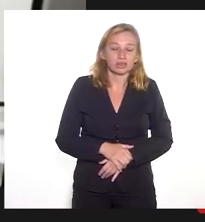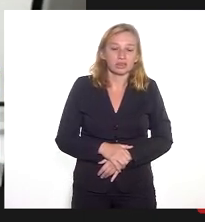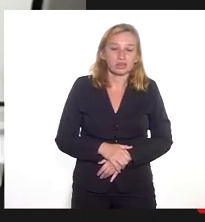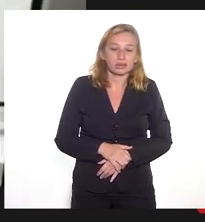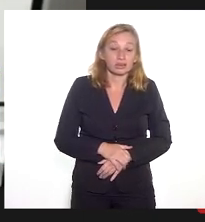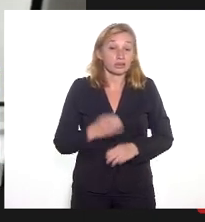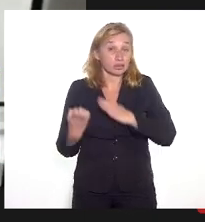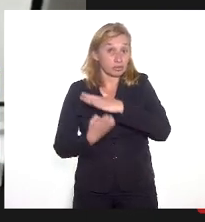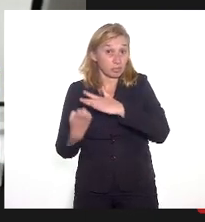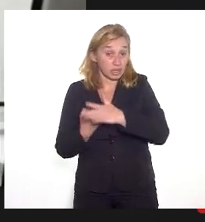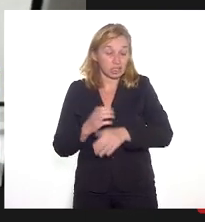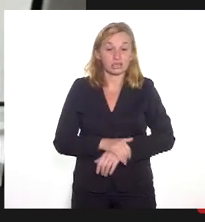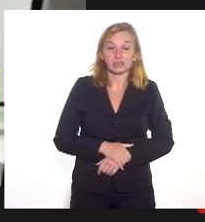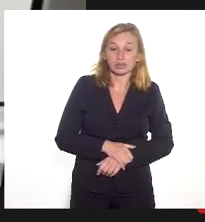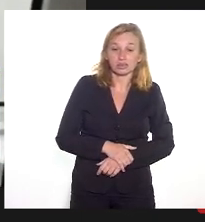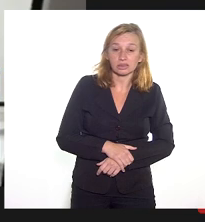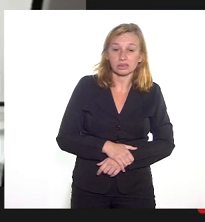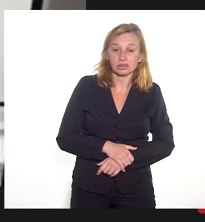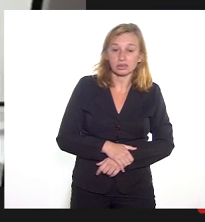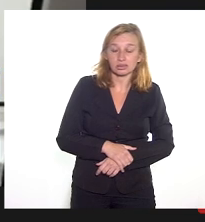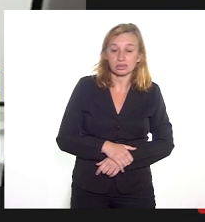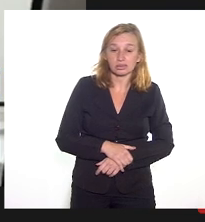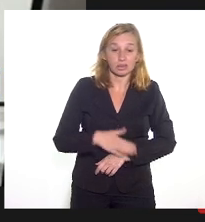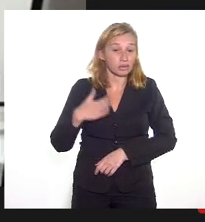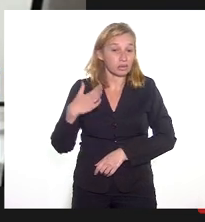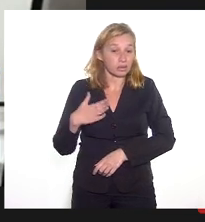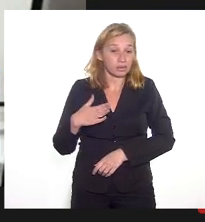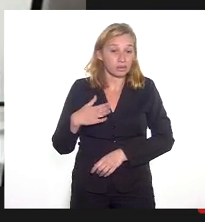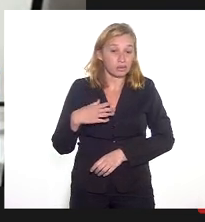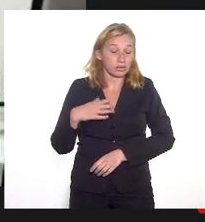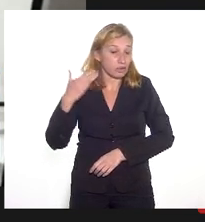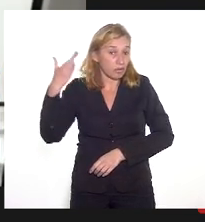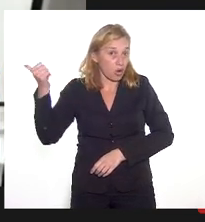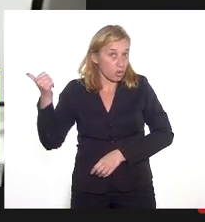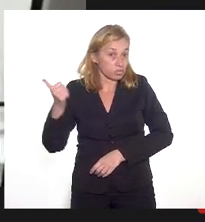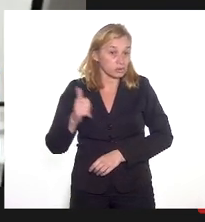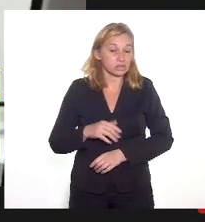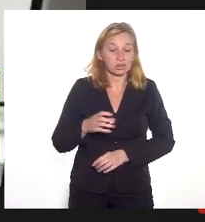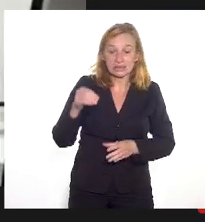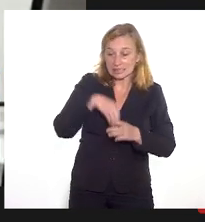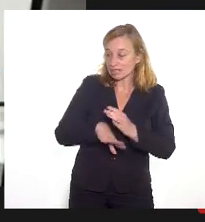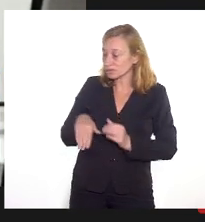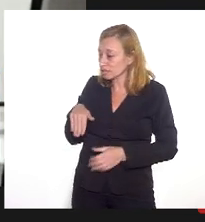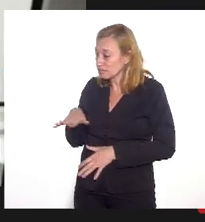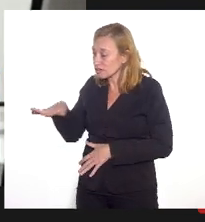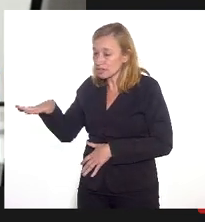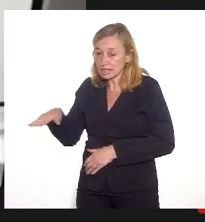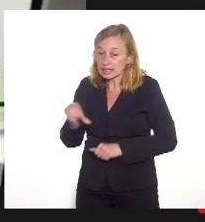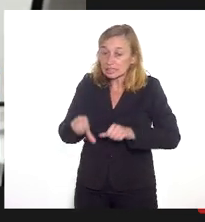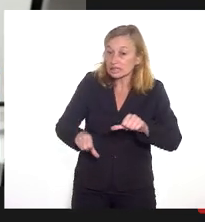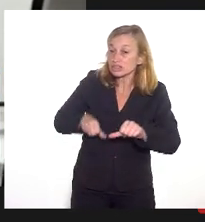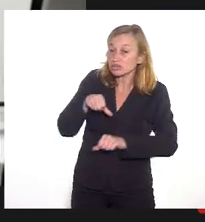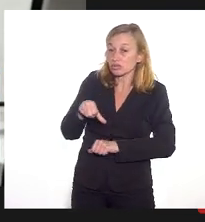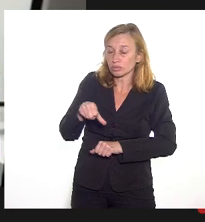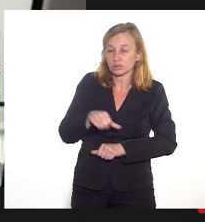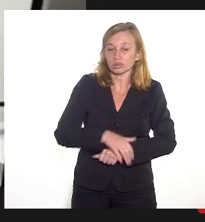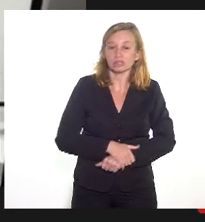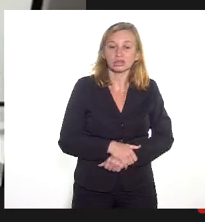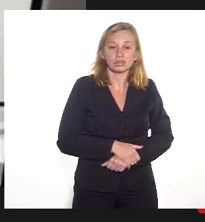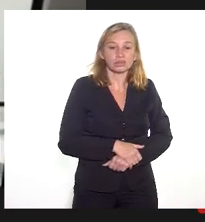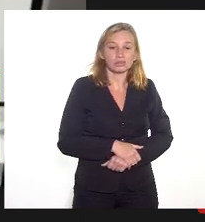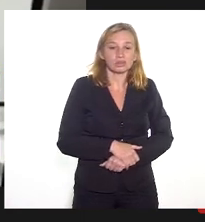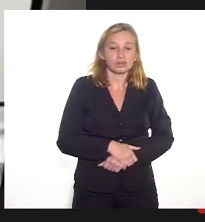as empresas, os comunicadores populares, os comunicadores que estão nas favelas e tal, transformando as empresas